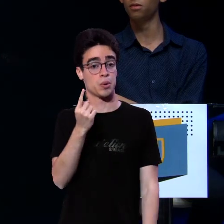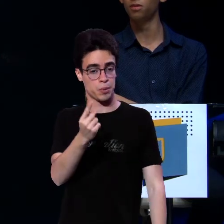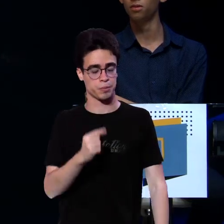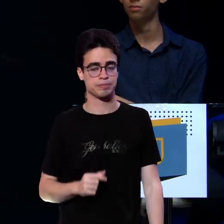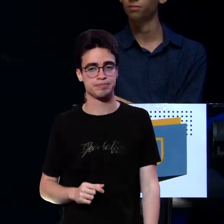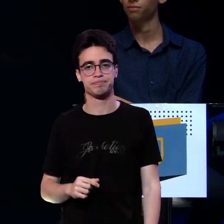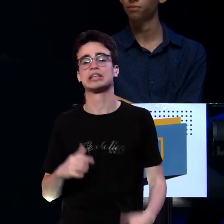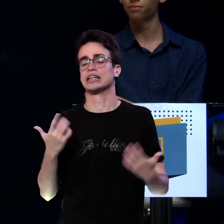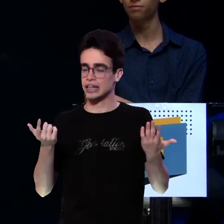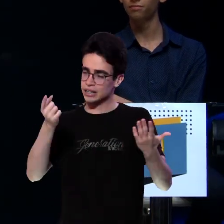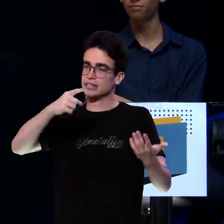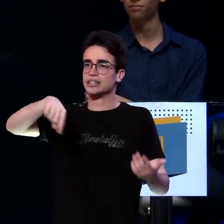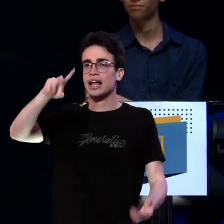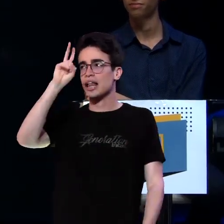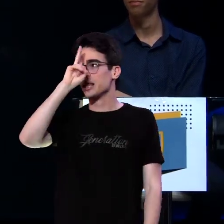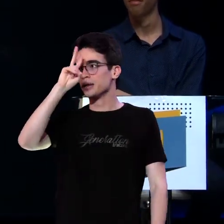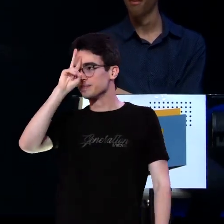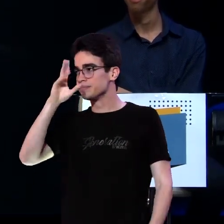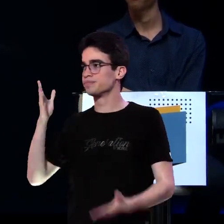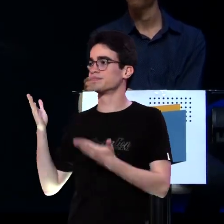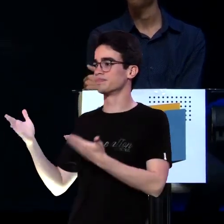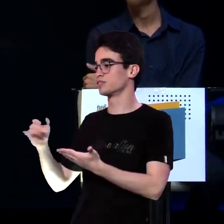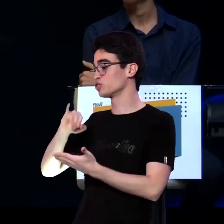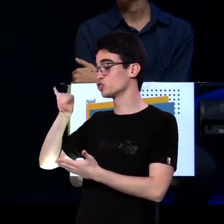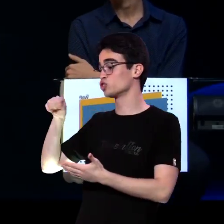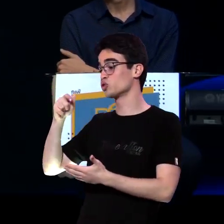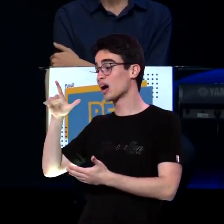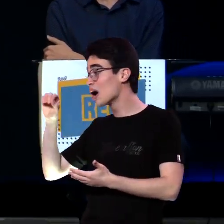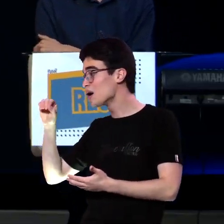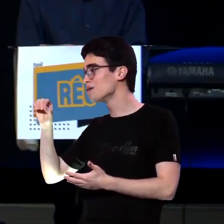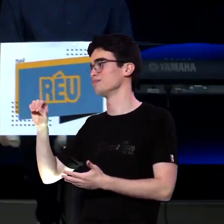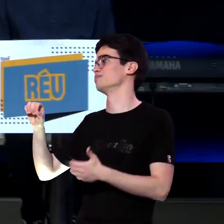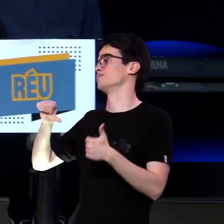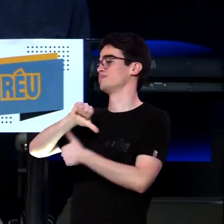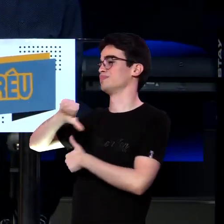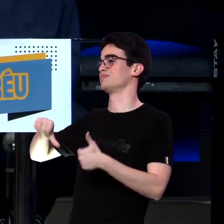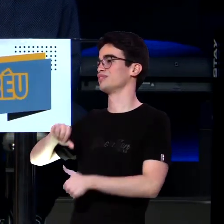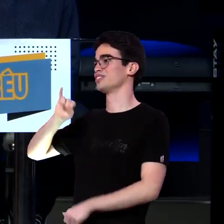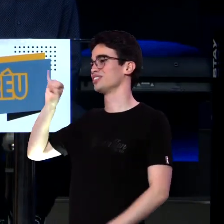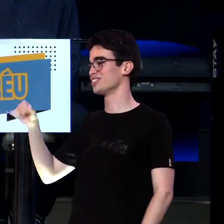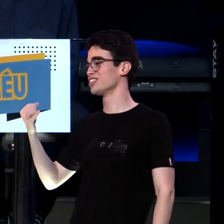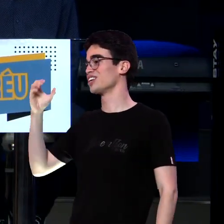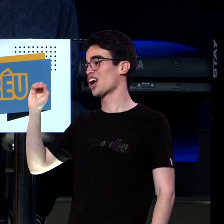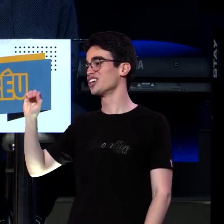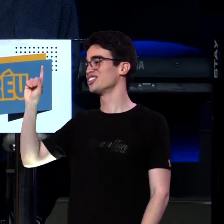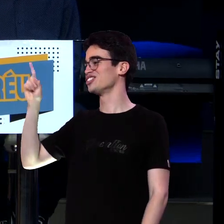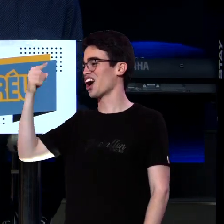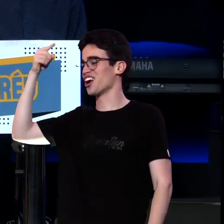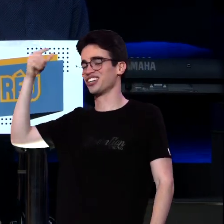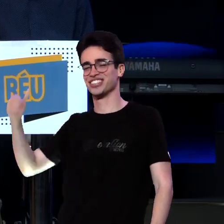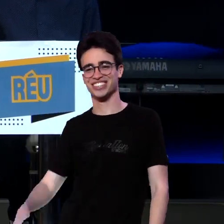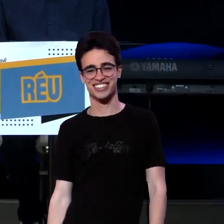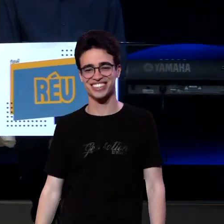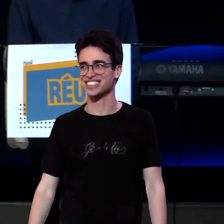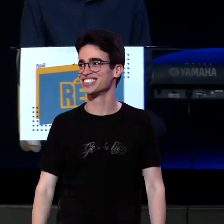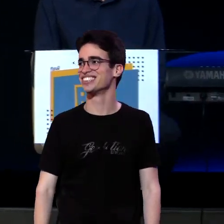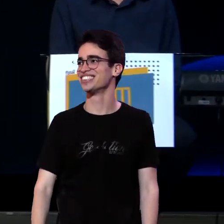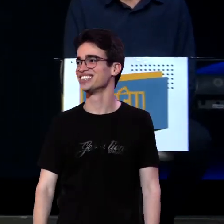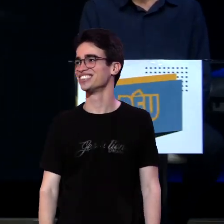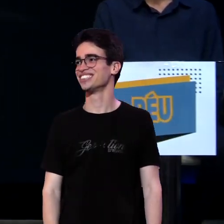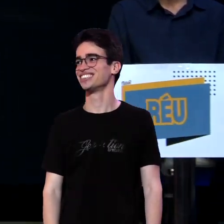Só relembrando aqui, o nosso amigo João não é mais João, agora ele é Jó.